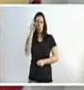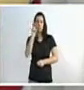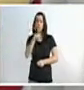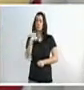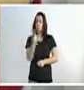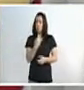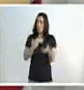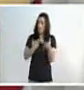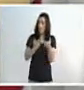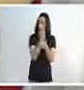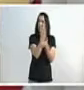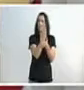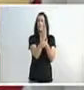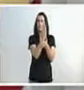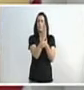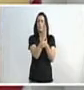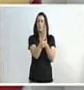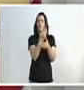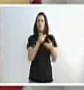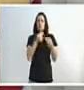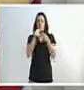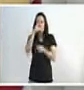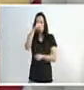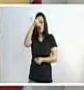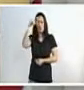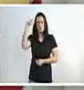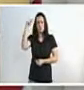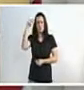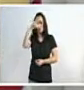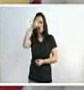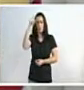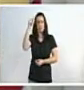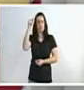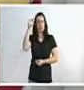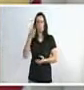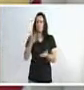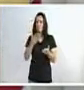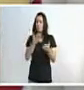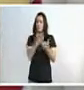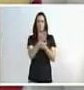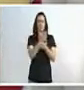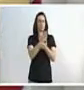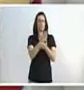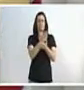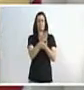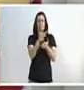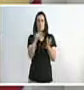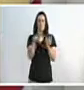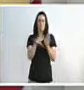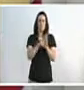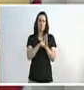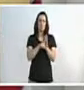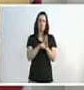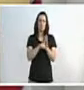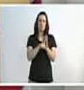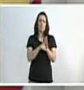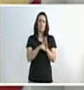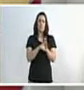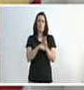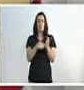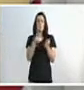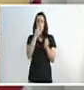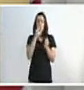aprovamos, foi para o Poder Executivo não sancionou e também não vetou,